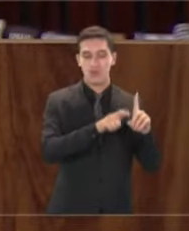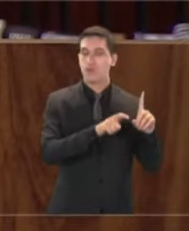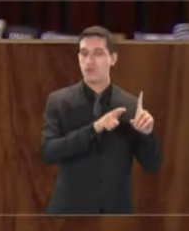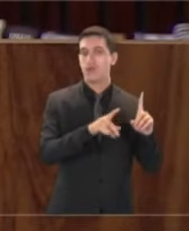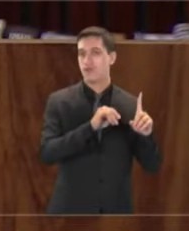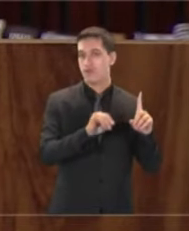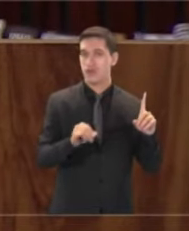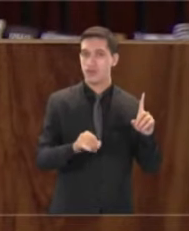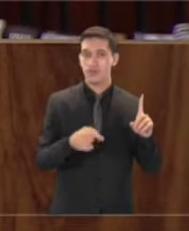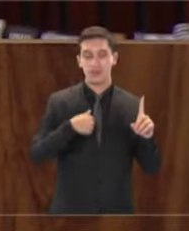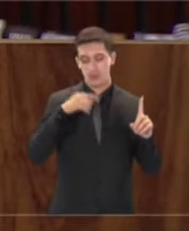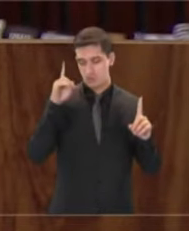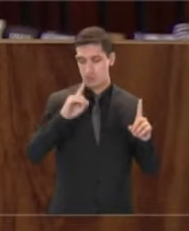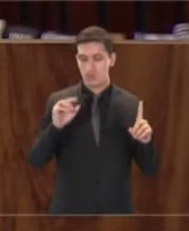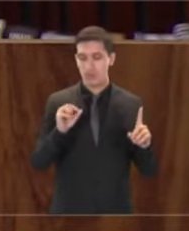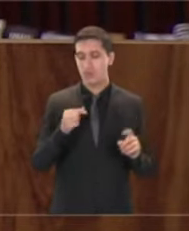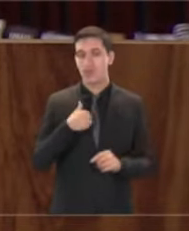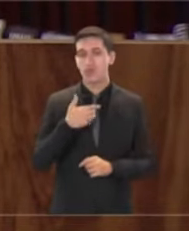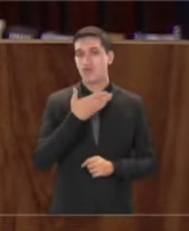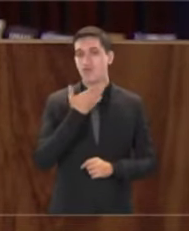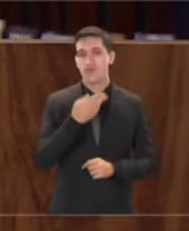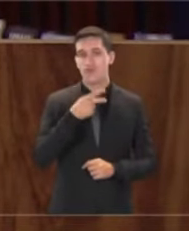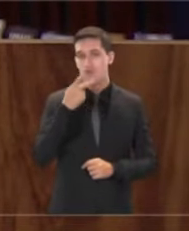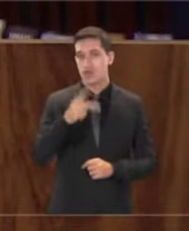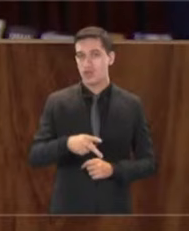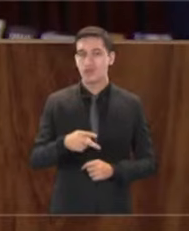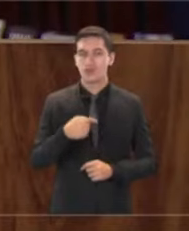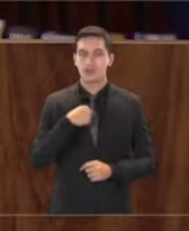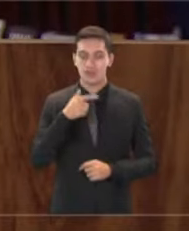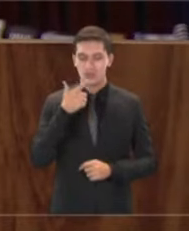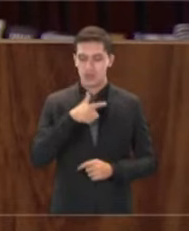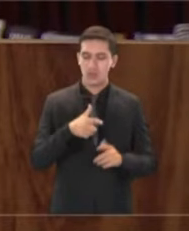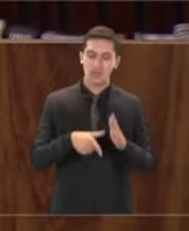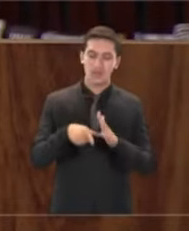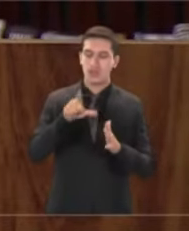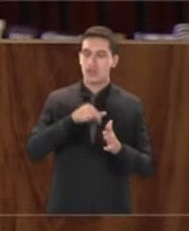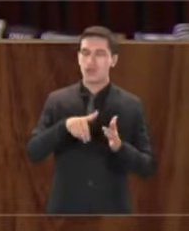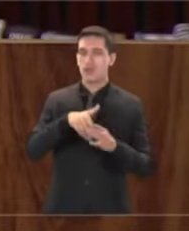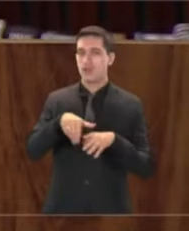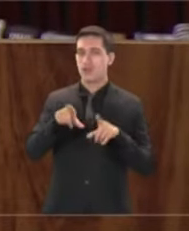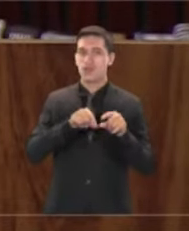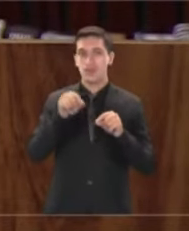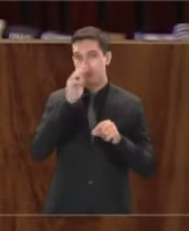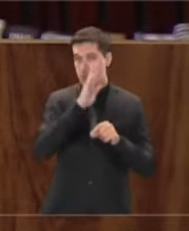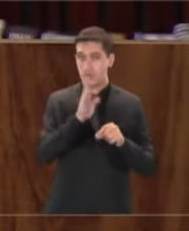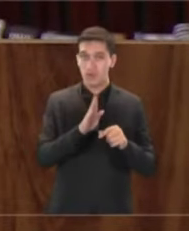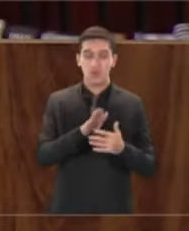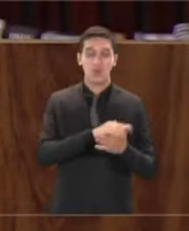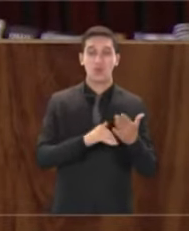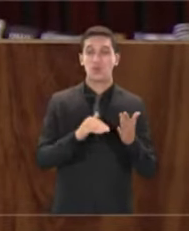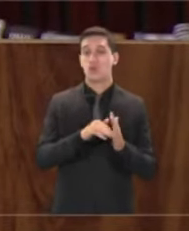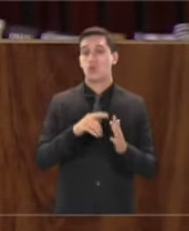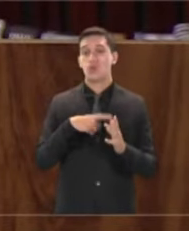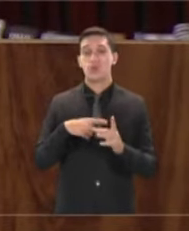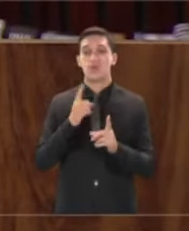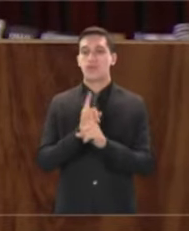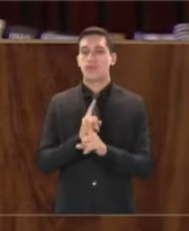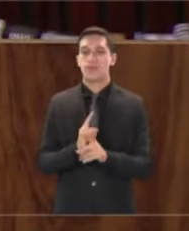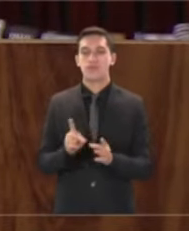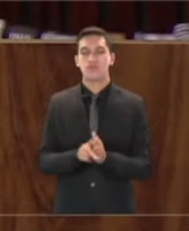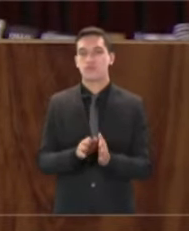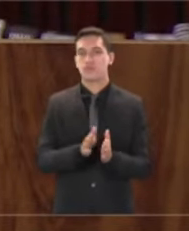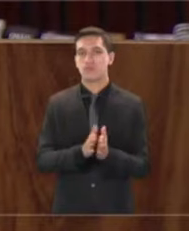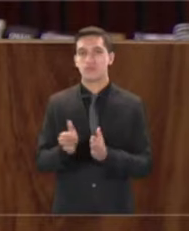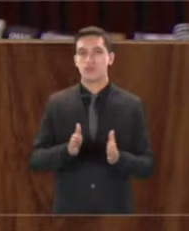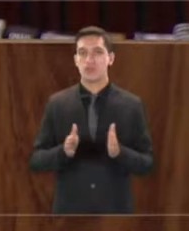sei nem do que estou falando, conseguiu antes das eleições no Brasil que o Pingo nos Is se transformasse em um programa